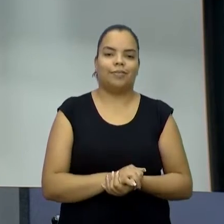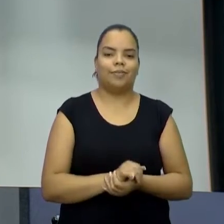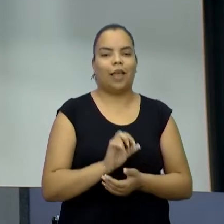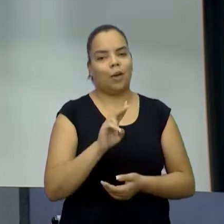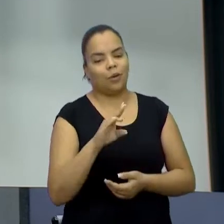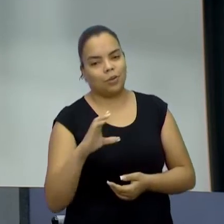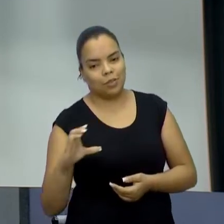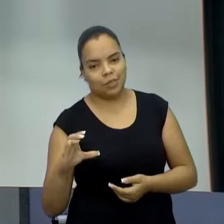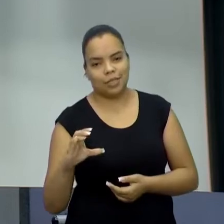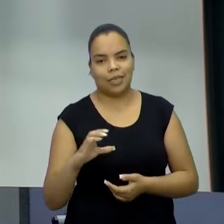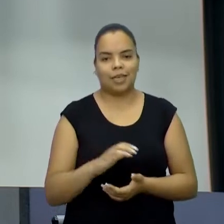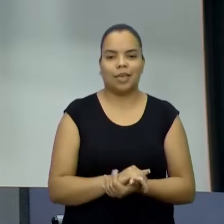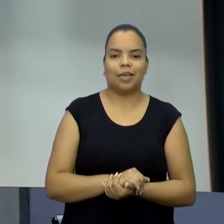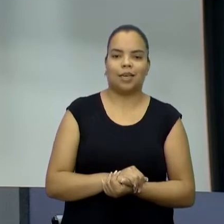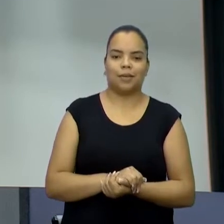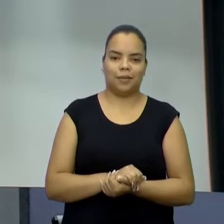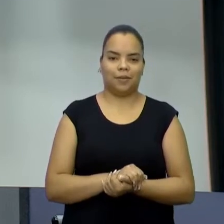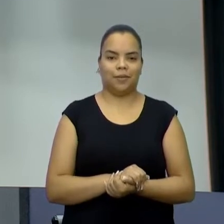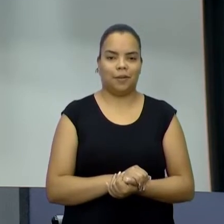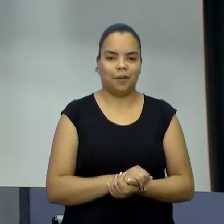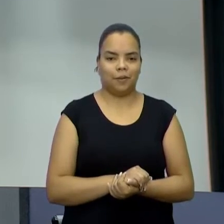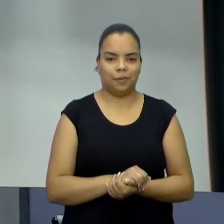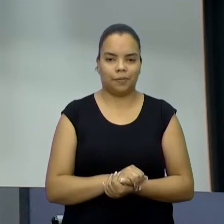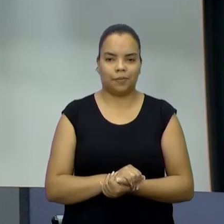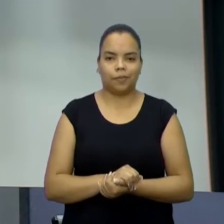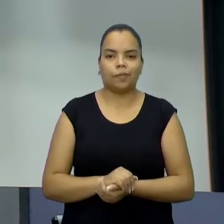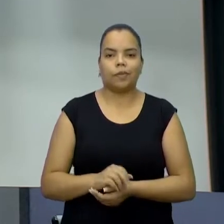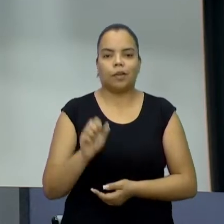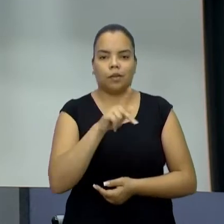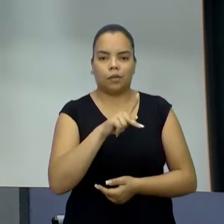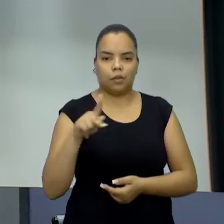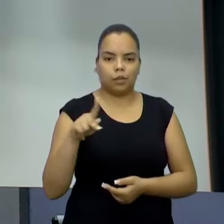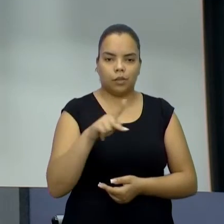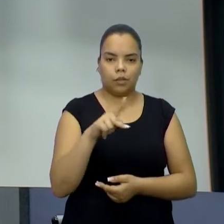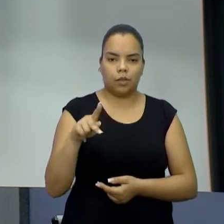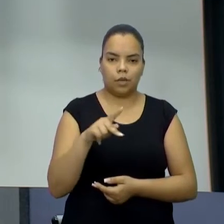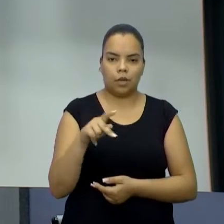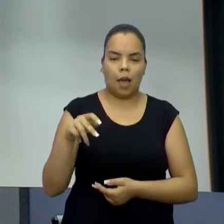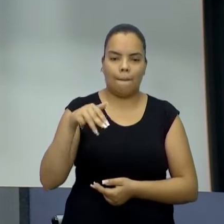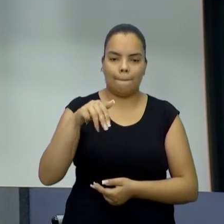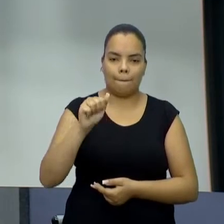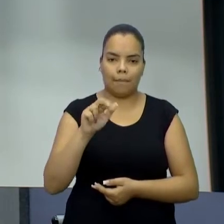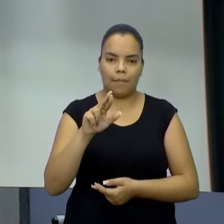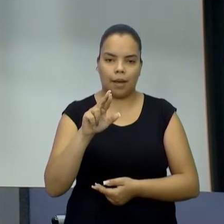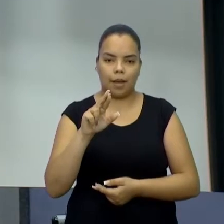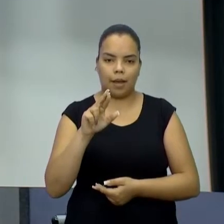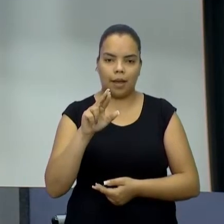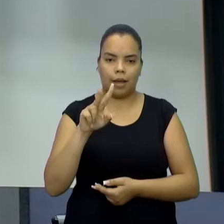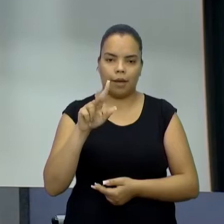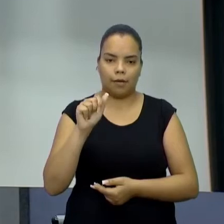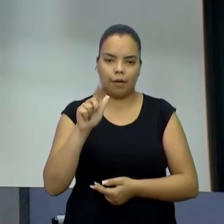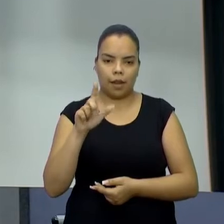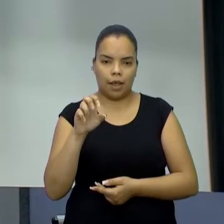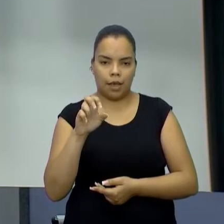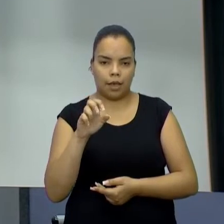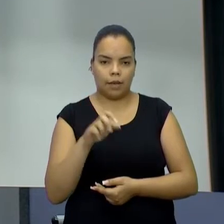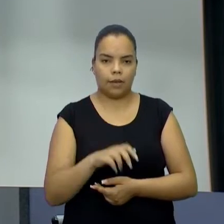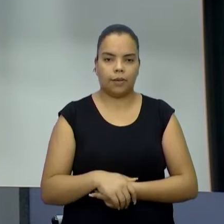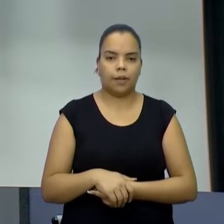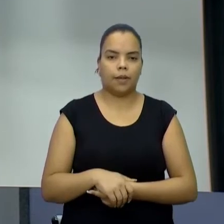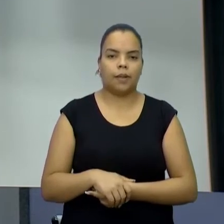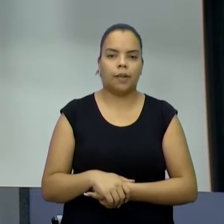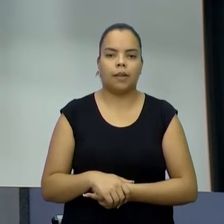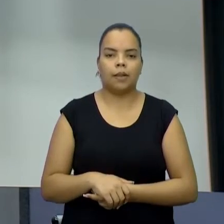unidade 1, né? A unidade aí do semestre. Eu sou a professora Mara Valéria, estou à frente aqui do